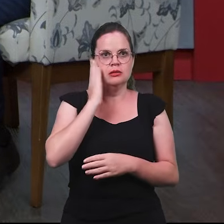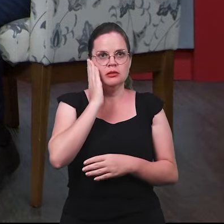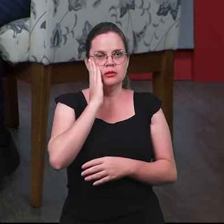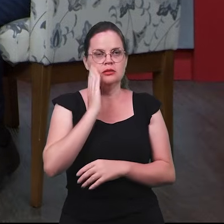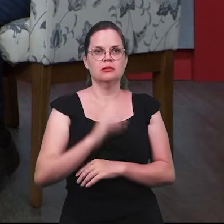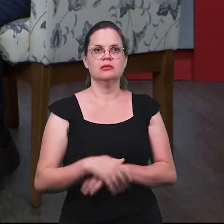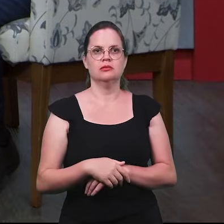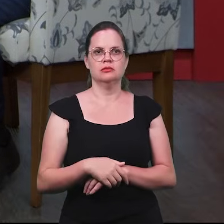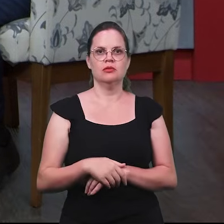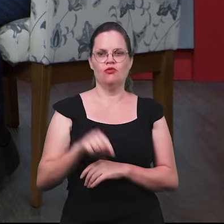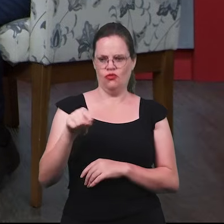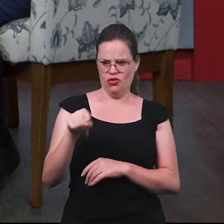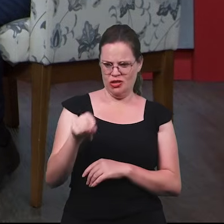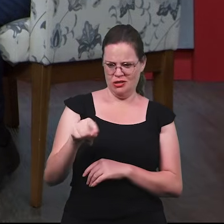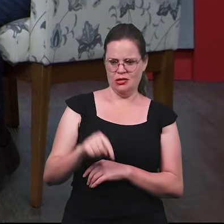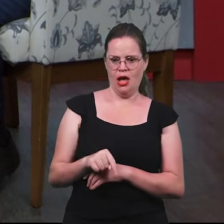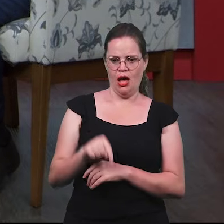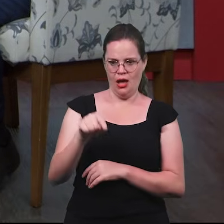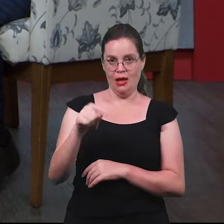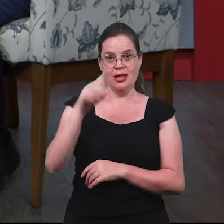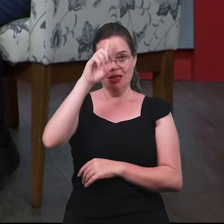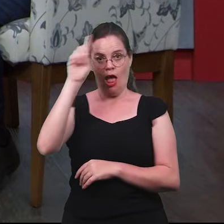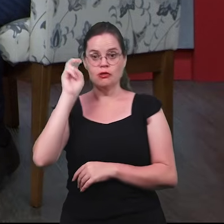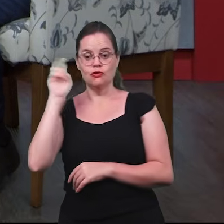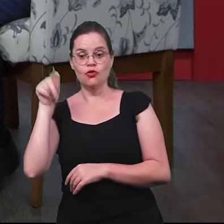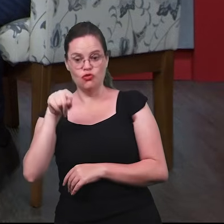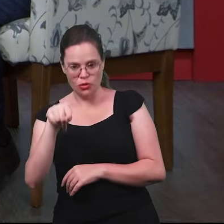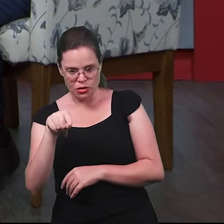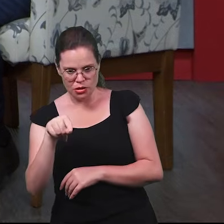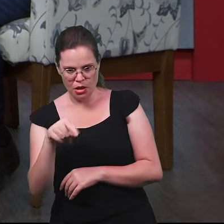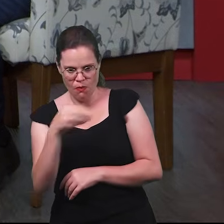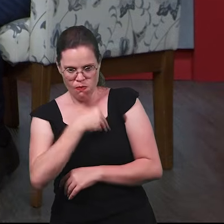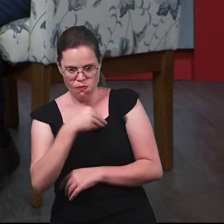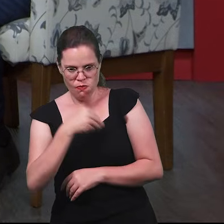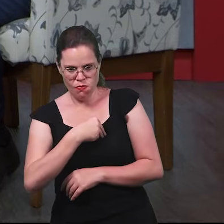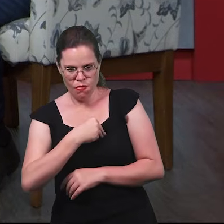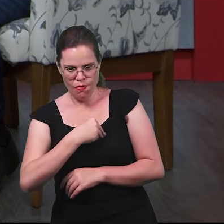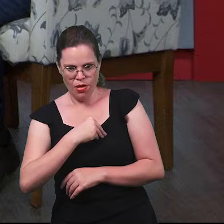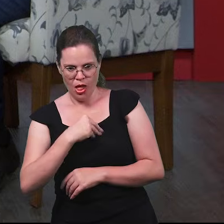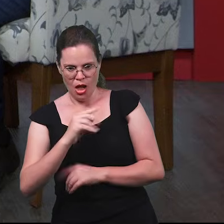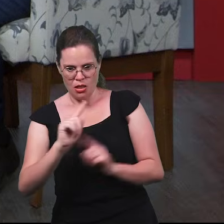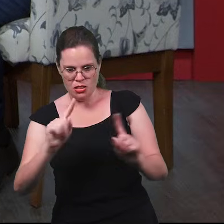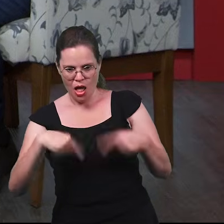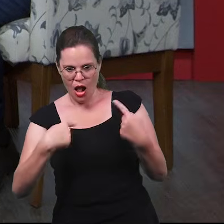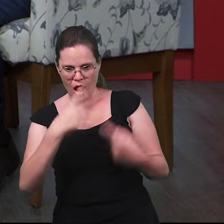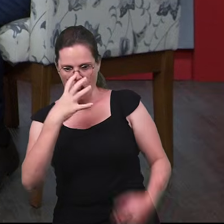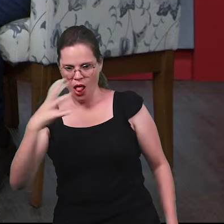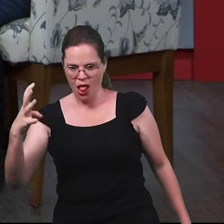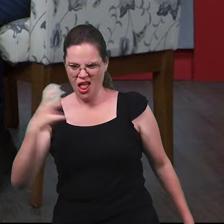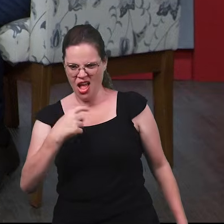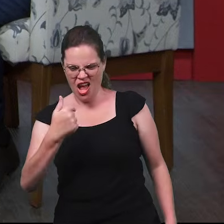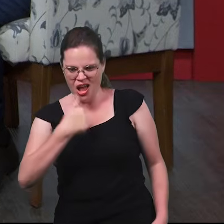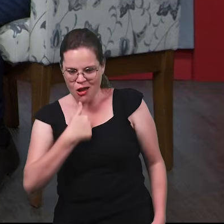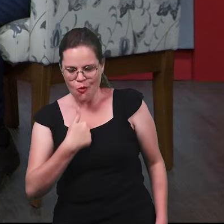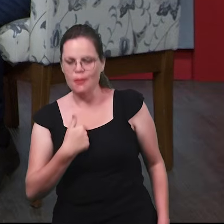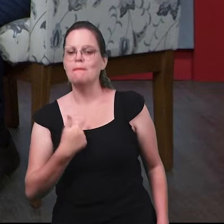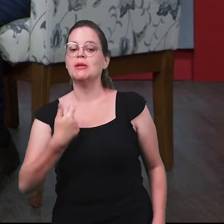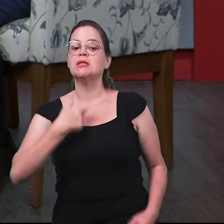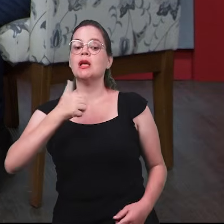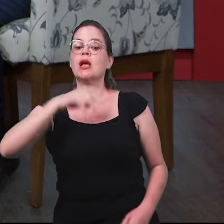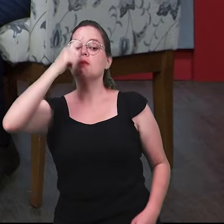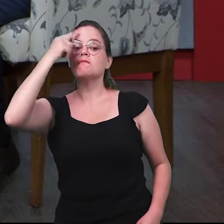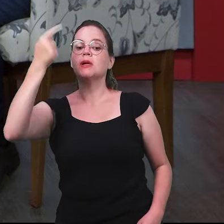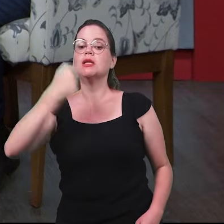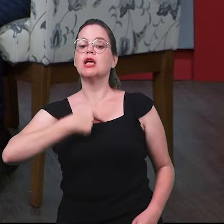está aqui profanando o meu nome, mas quem governa sou eu, né? Diz o Senhor. E tem uma sentença,